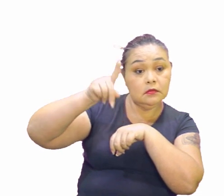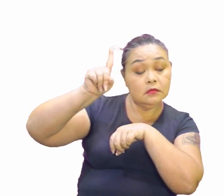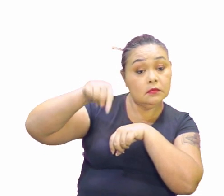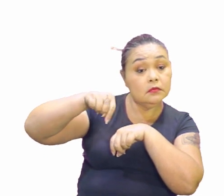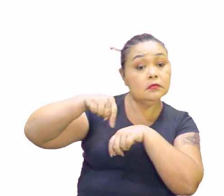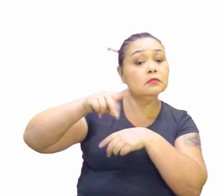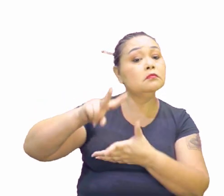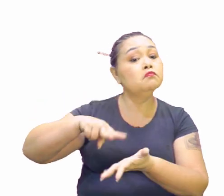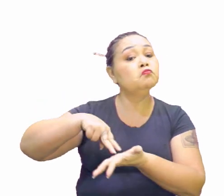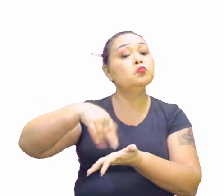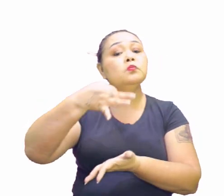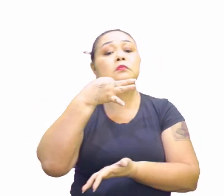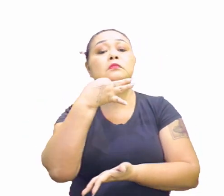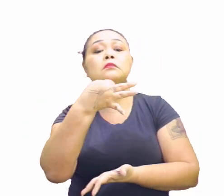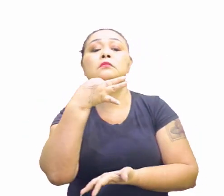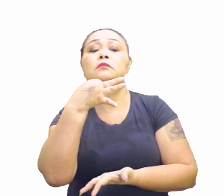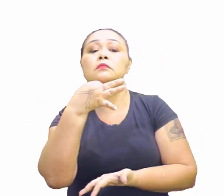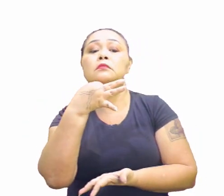É o seu